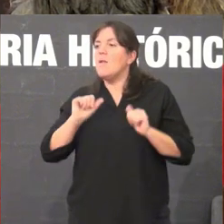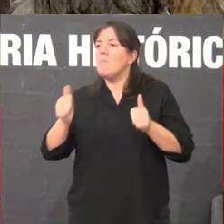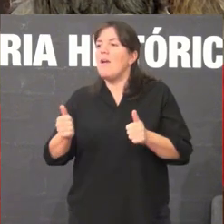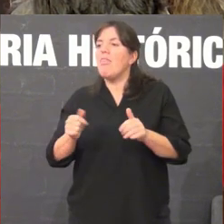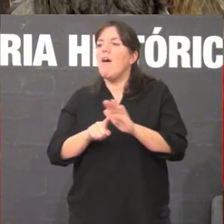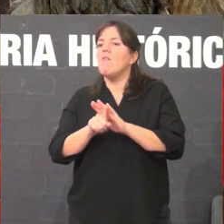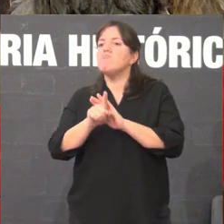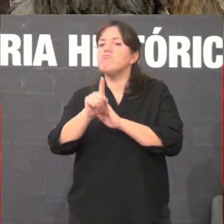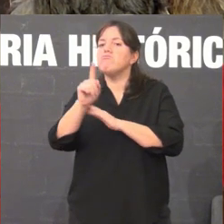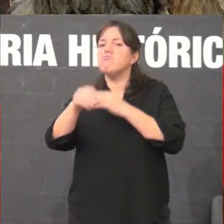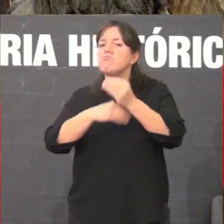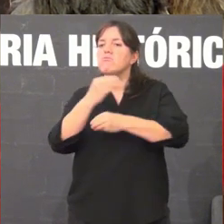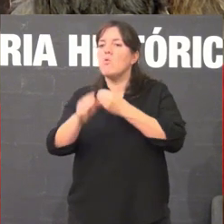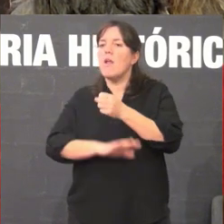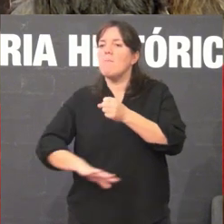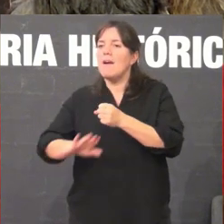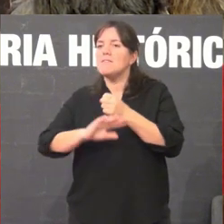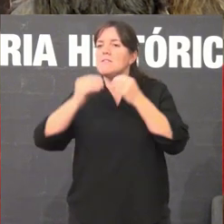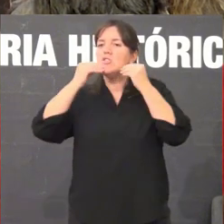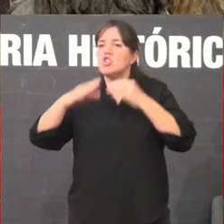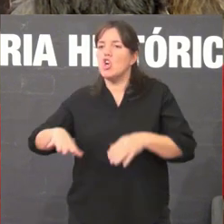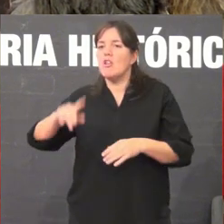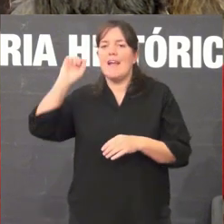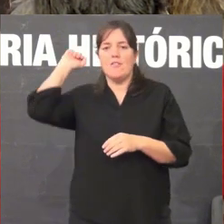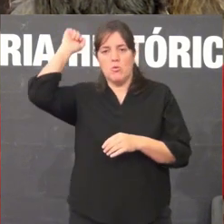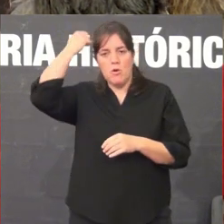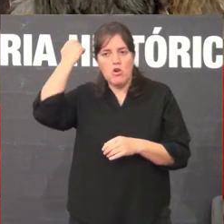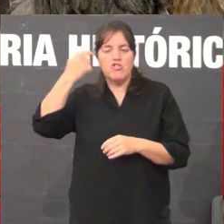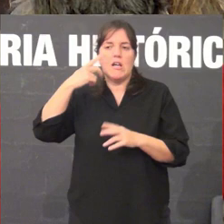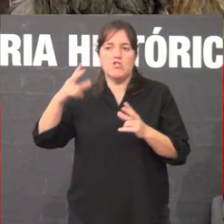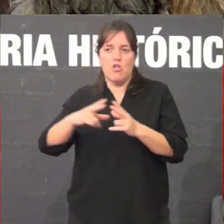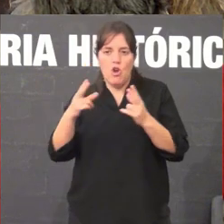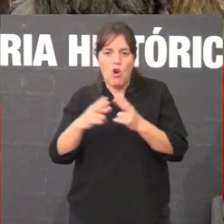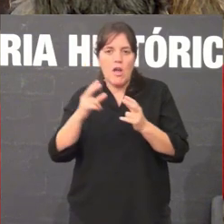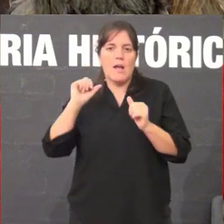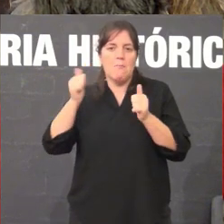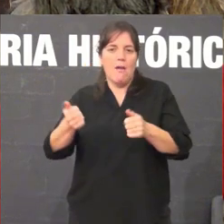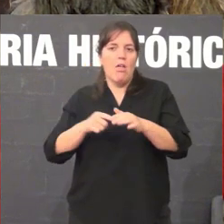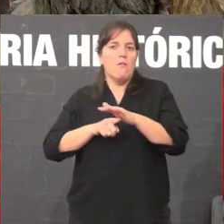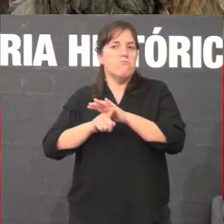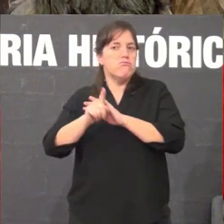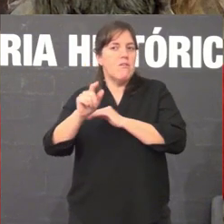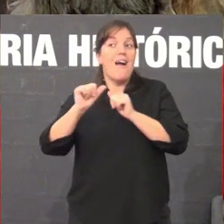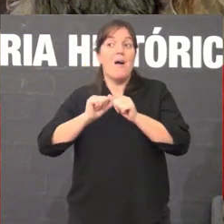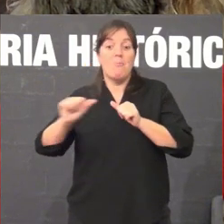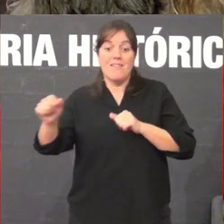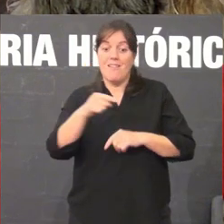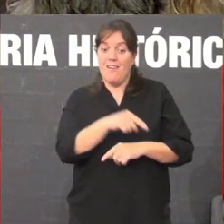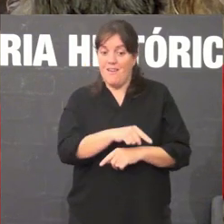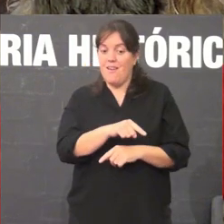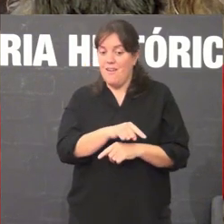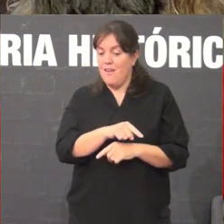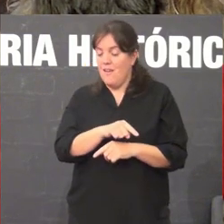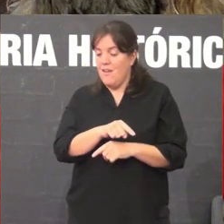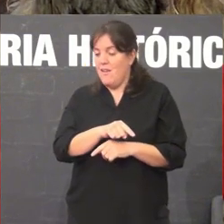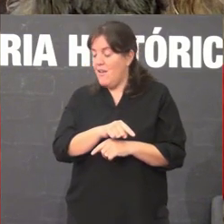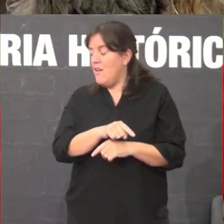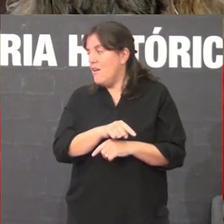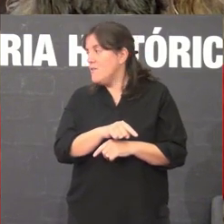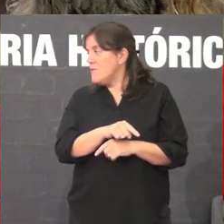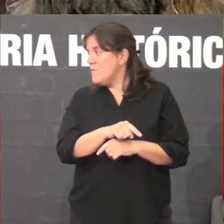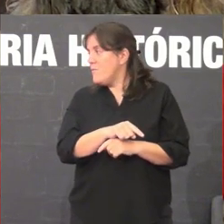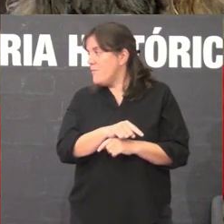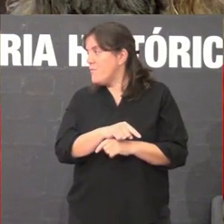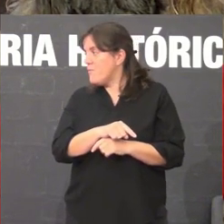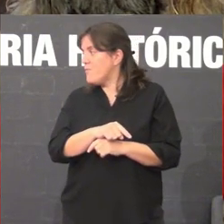produção histórica, historiográfica, antropológica, sociológica, a partir, isso é certo, de uma